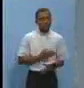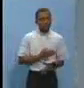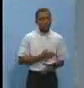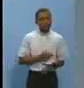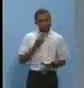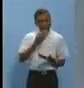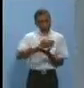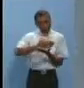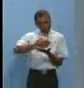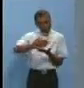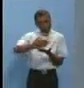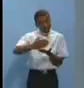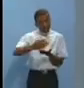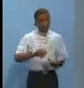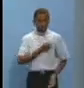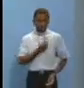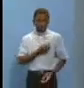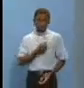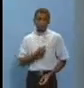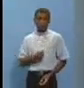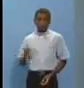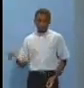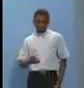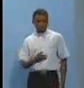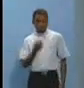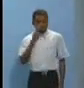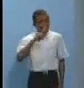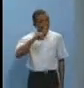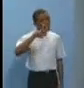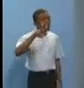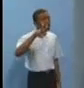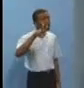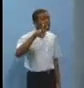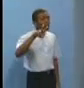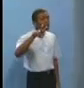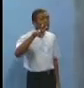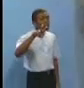E ele olha para você e fala: vem me seguir? Vem.